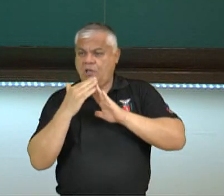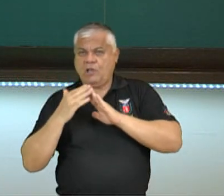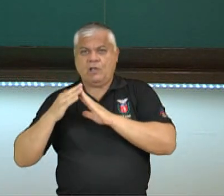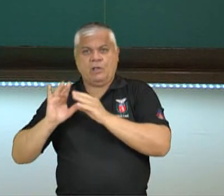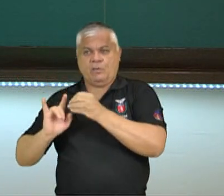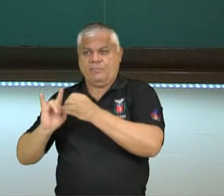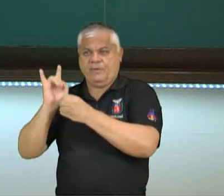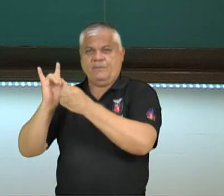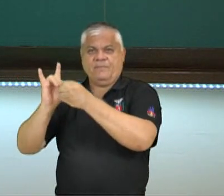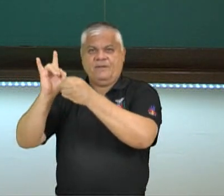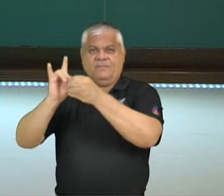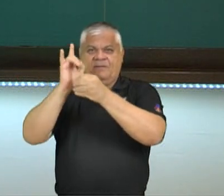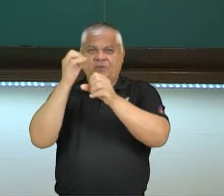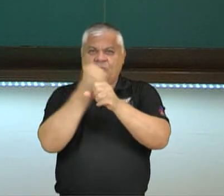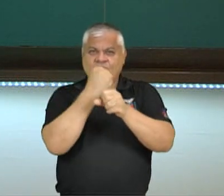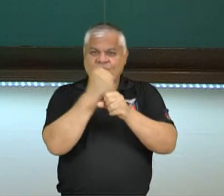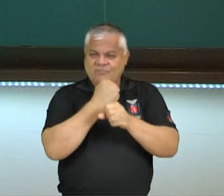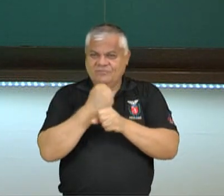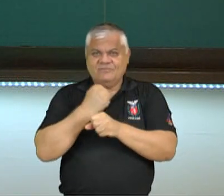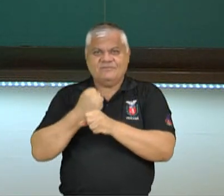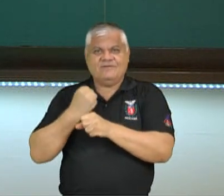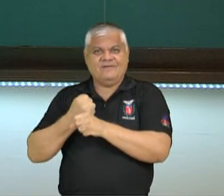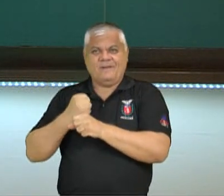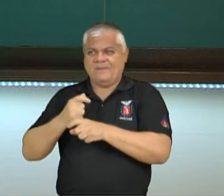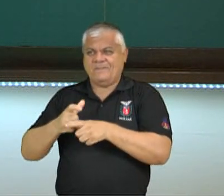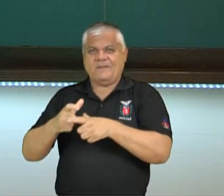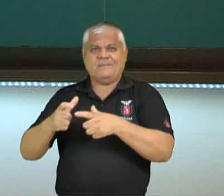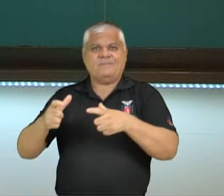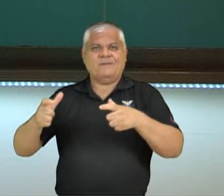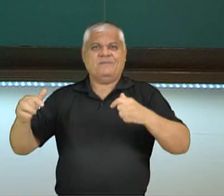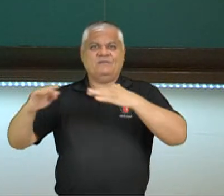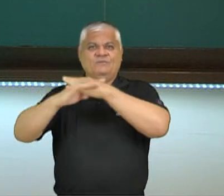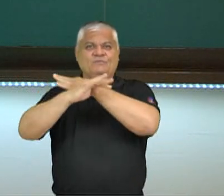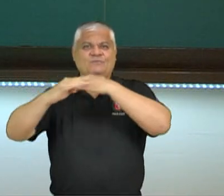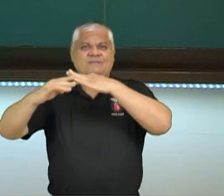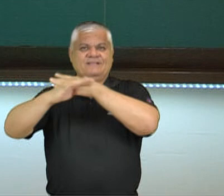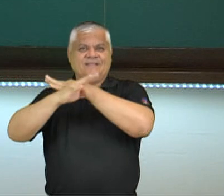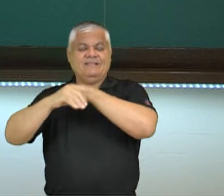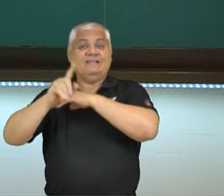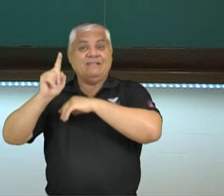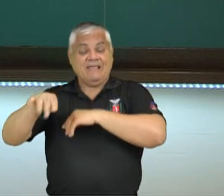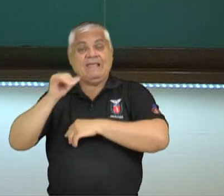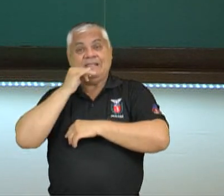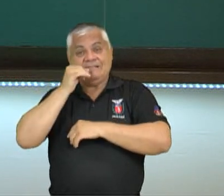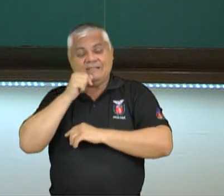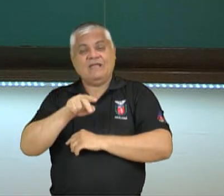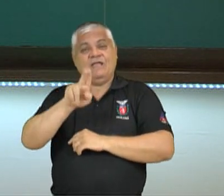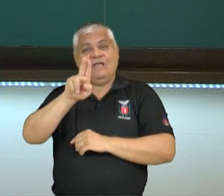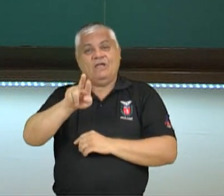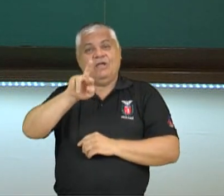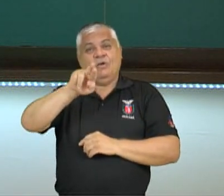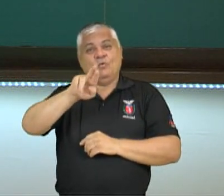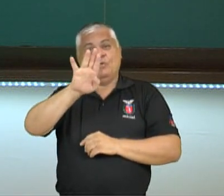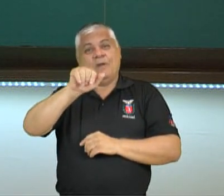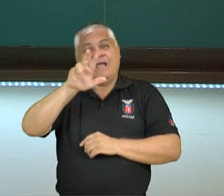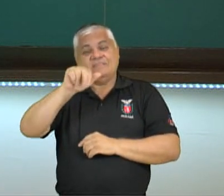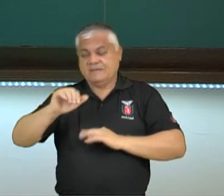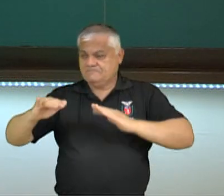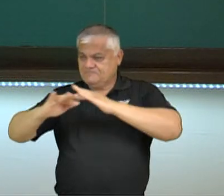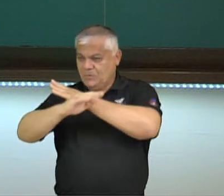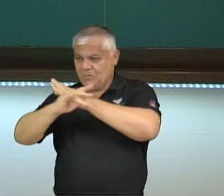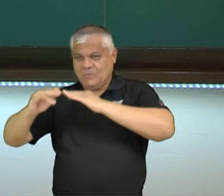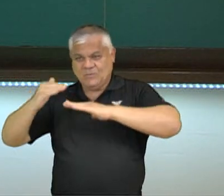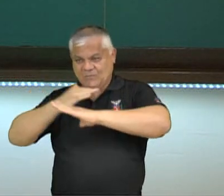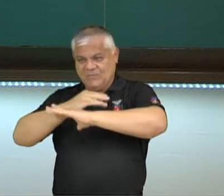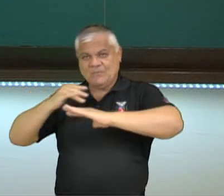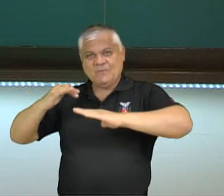caminham juntos, Quanto mais industrializado é uma sociedade, mais urbana é essa sociedade. E é claro que aí nós vamos